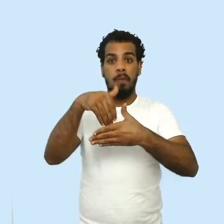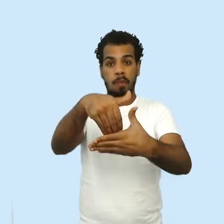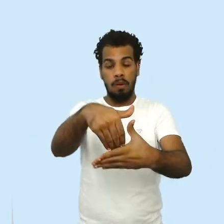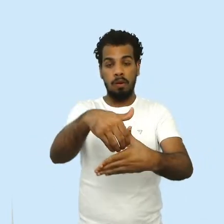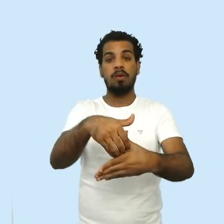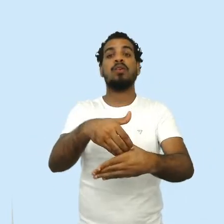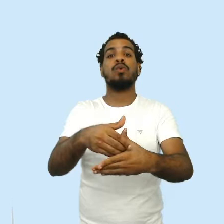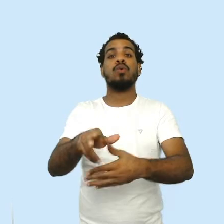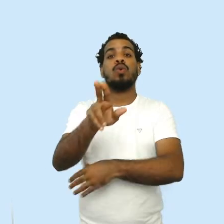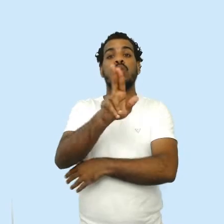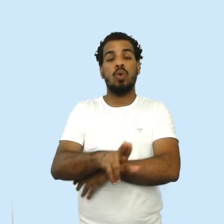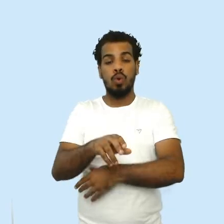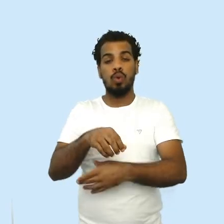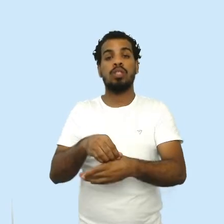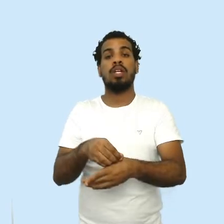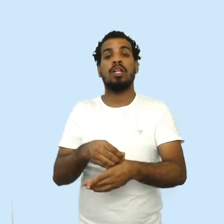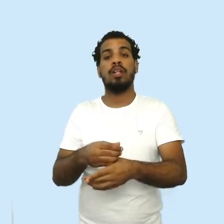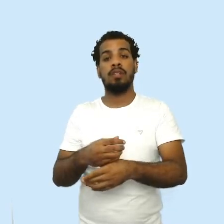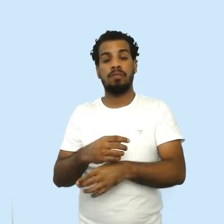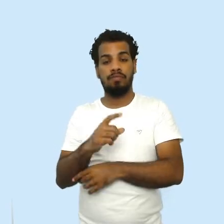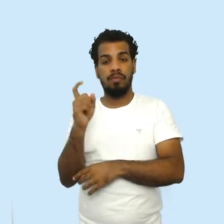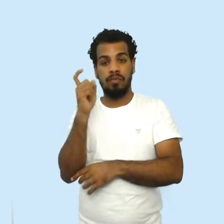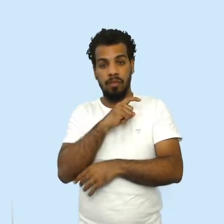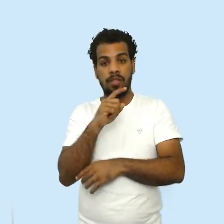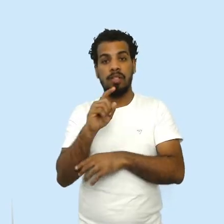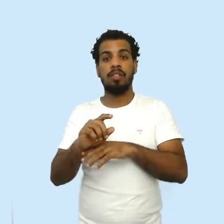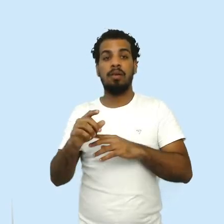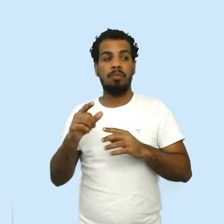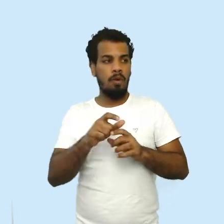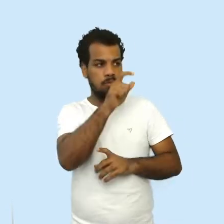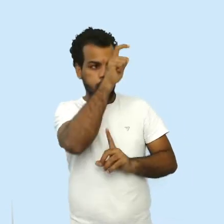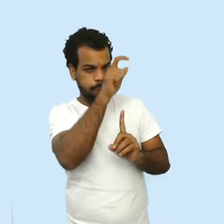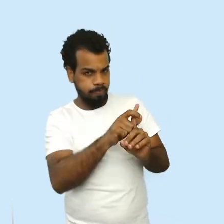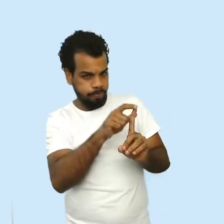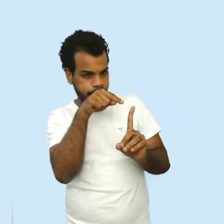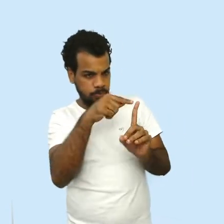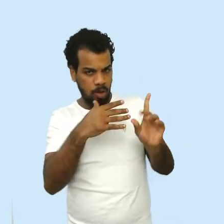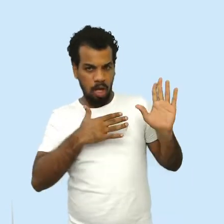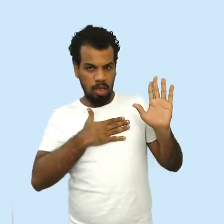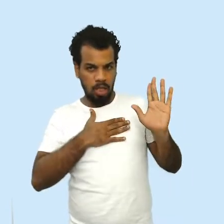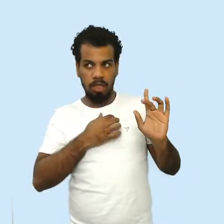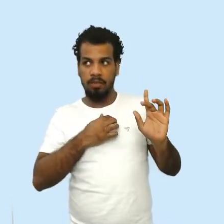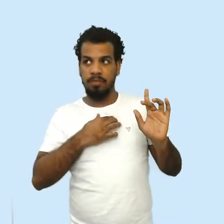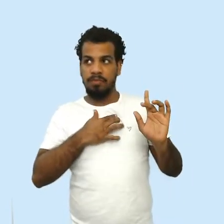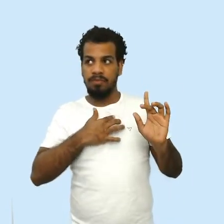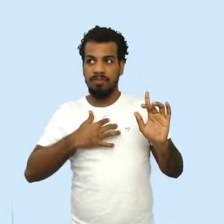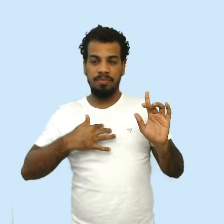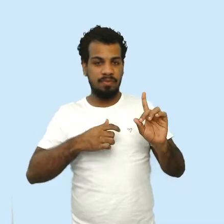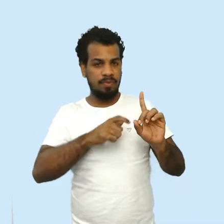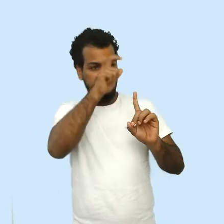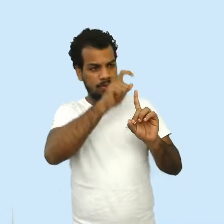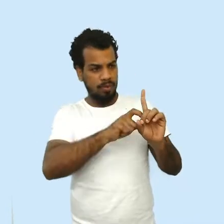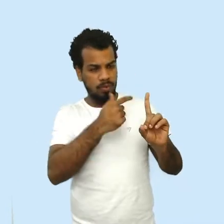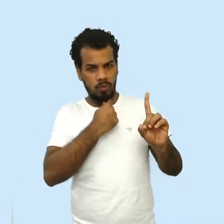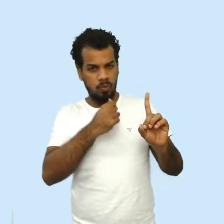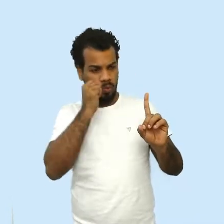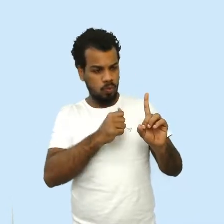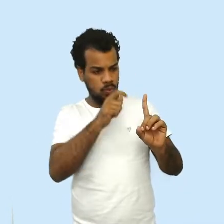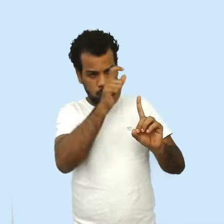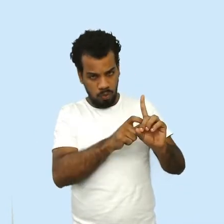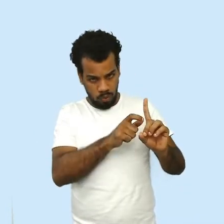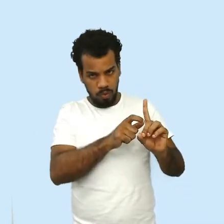news para desfazer a imagem de um candidato ou de uma candidata, a fake news ela tem